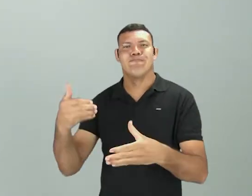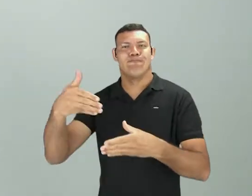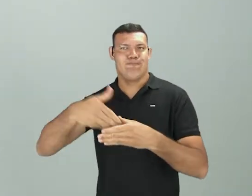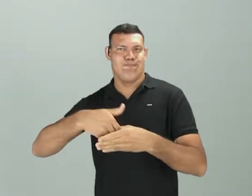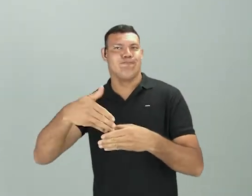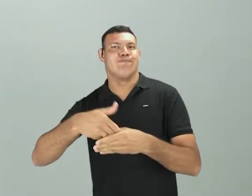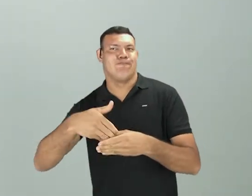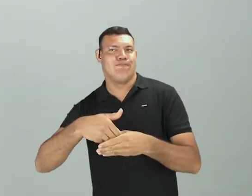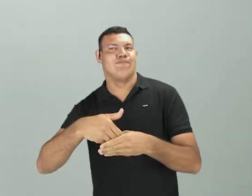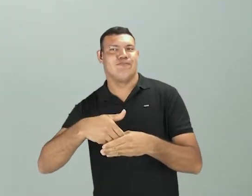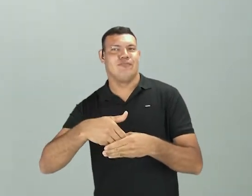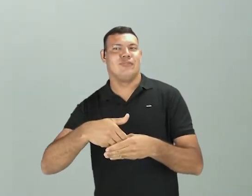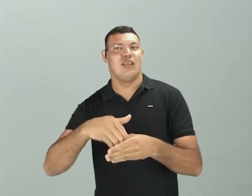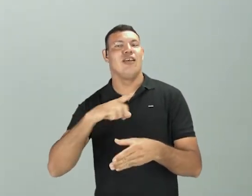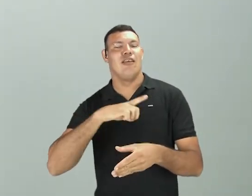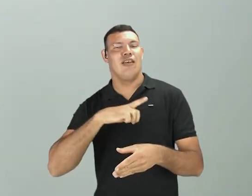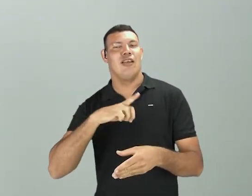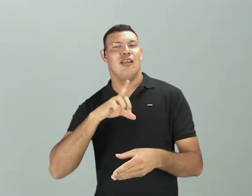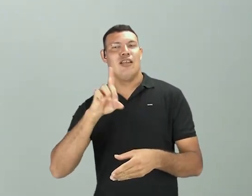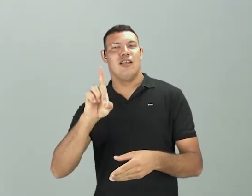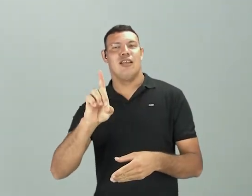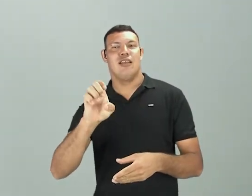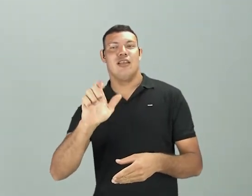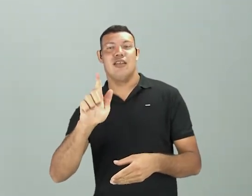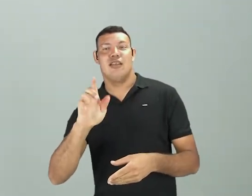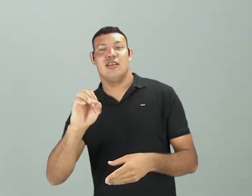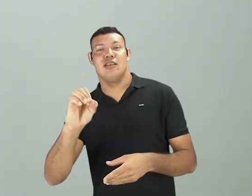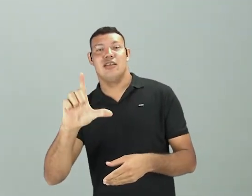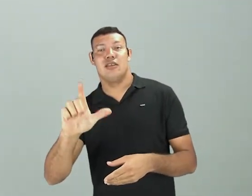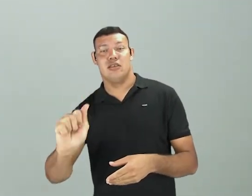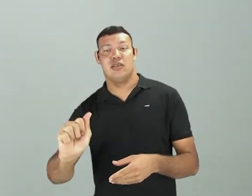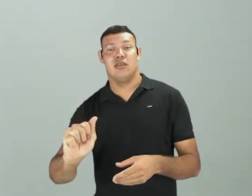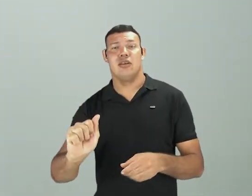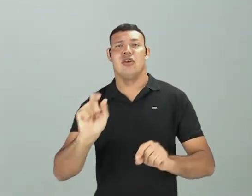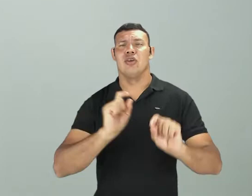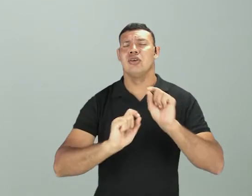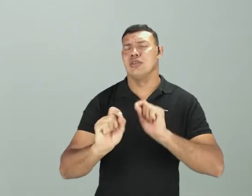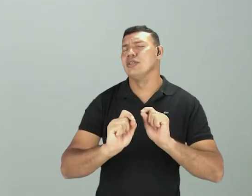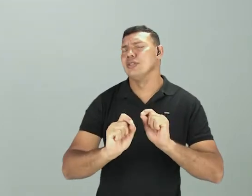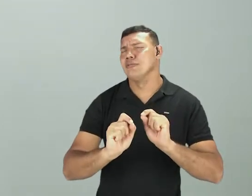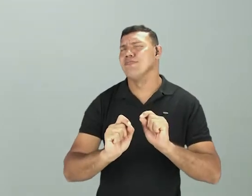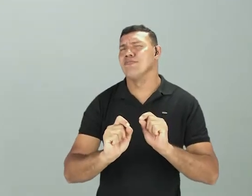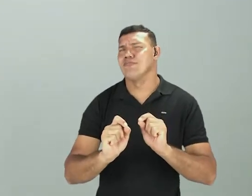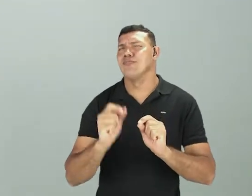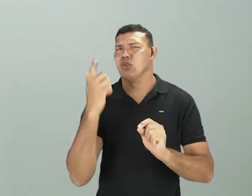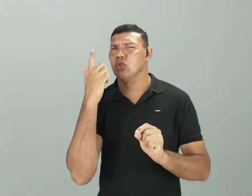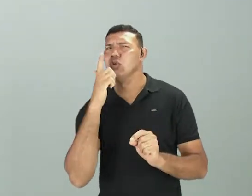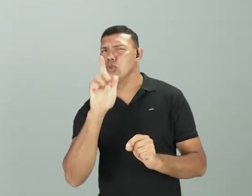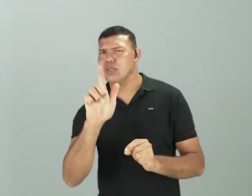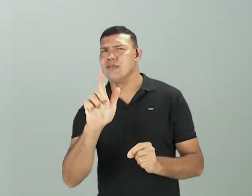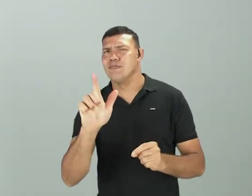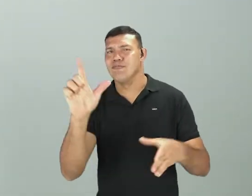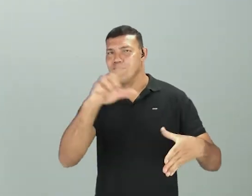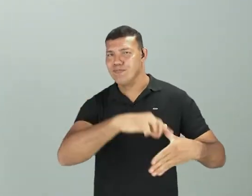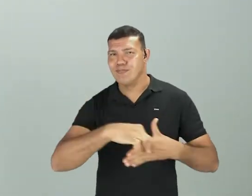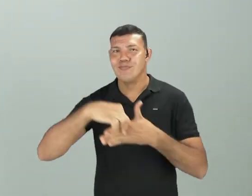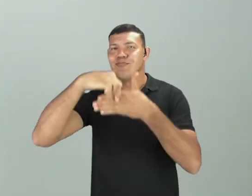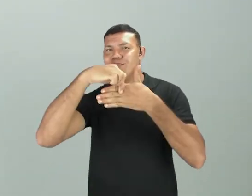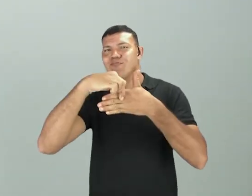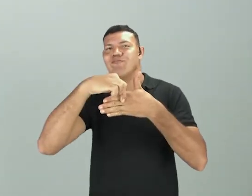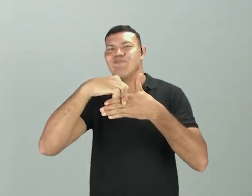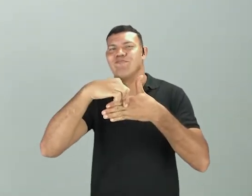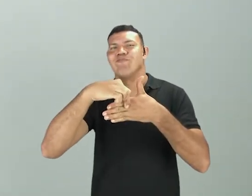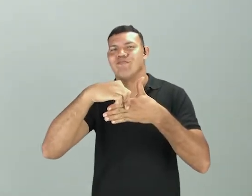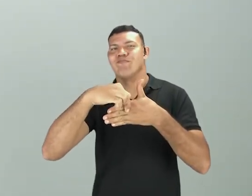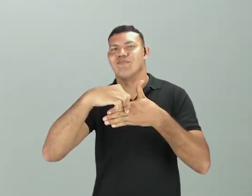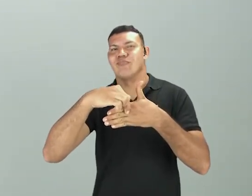eleição. E aí a gente tem a degola, que é quando um opositor, ele consegue os votos suficientes, mas